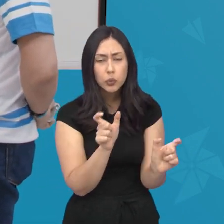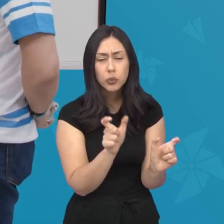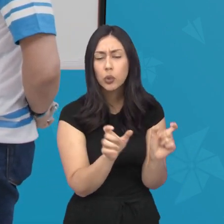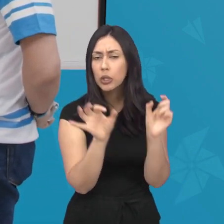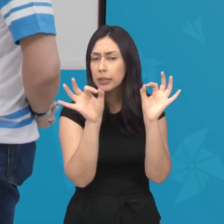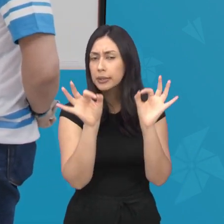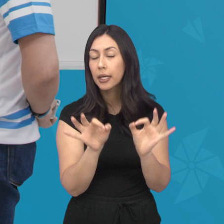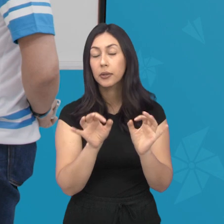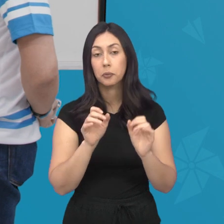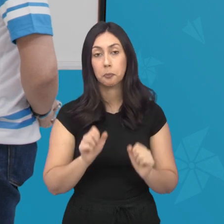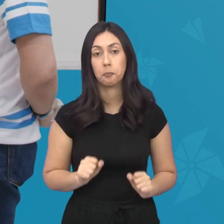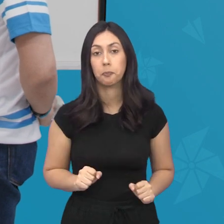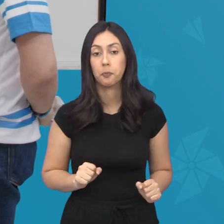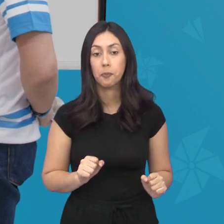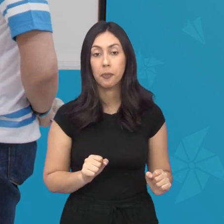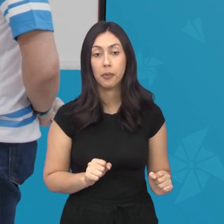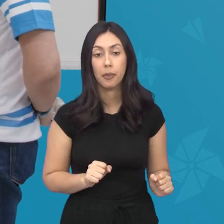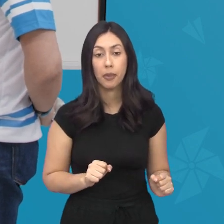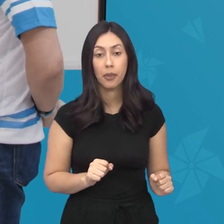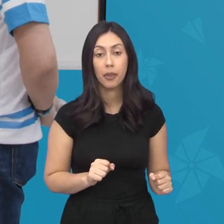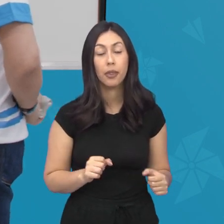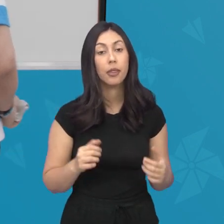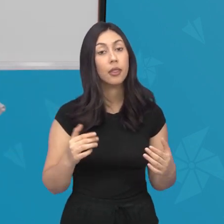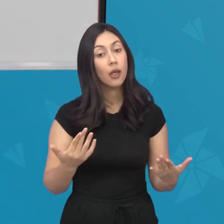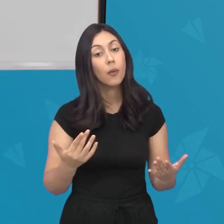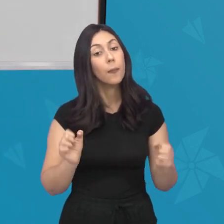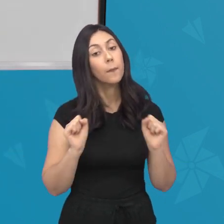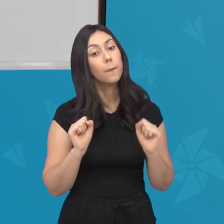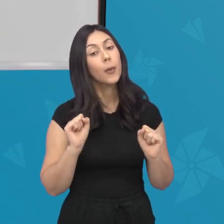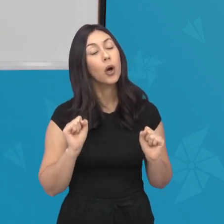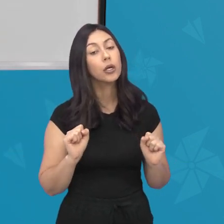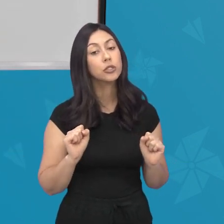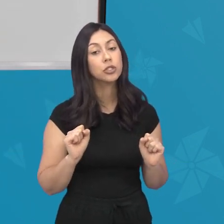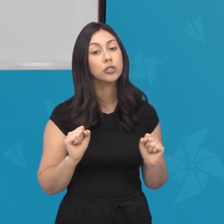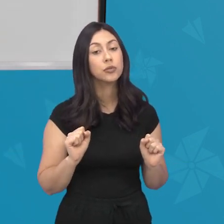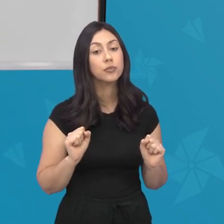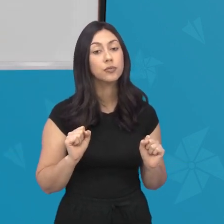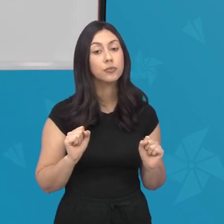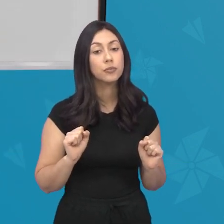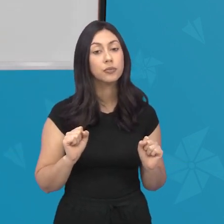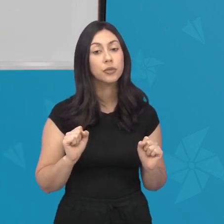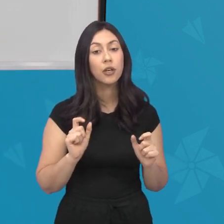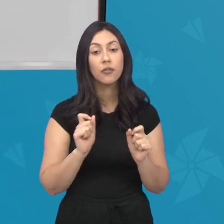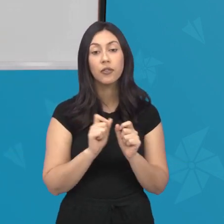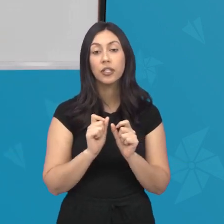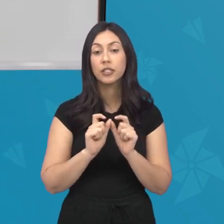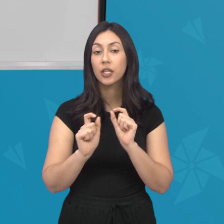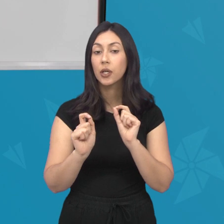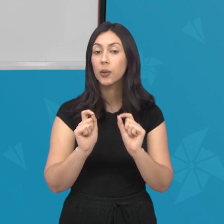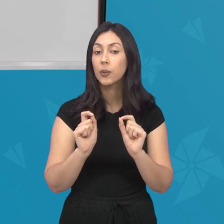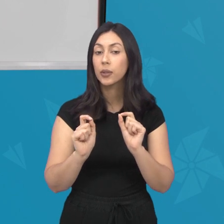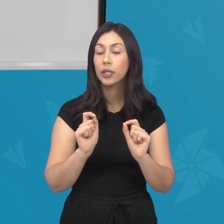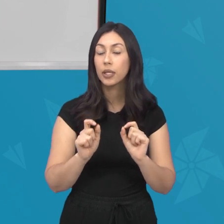Ok? Então, a gente pode fazer isso aqui, ó,